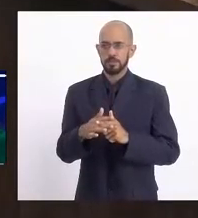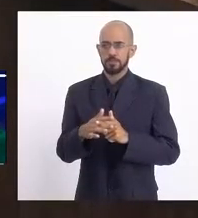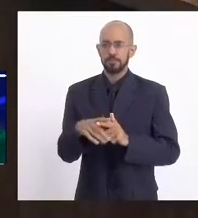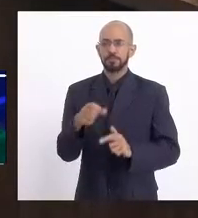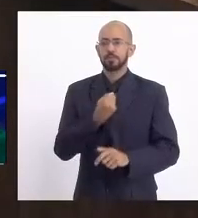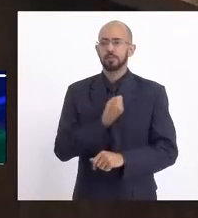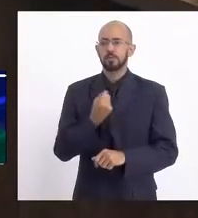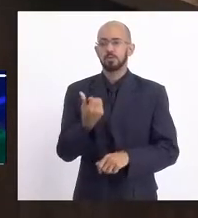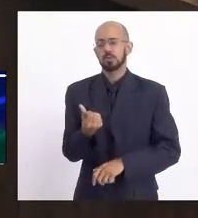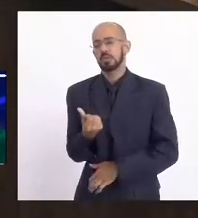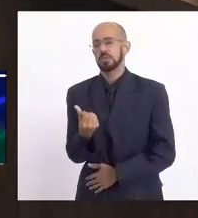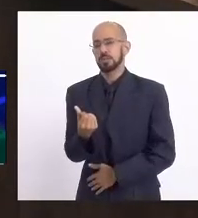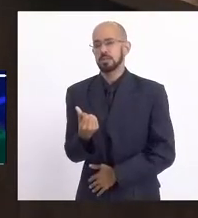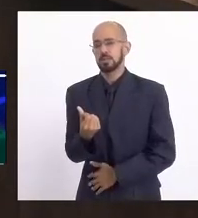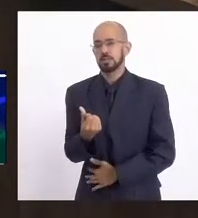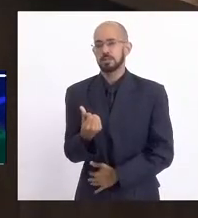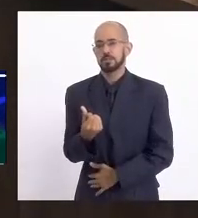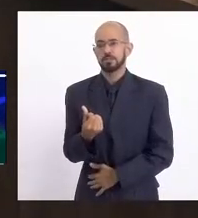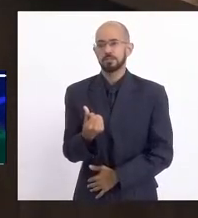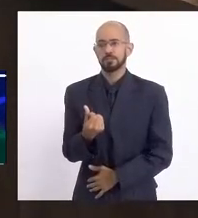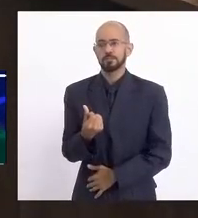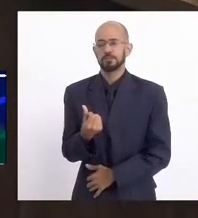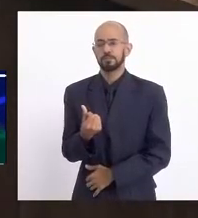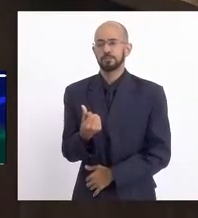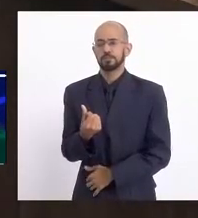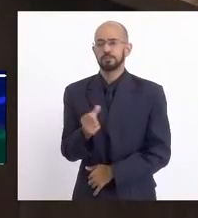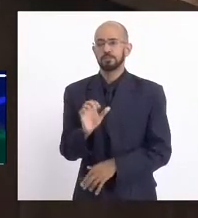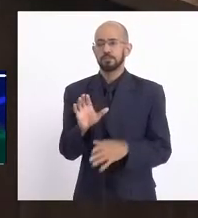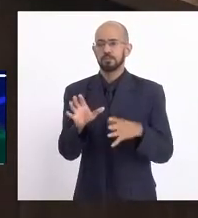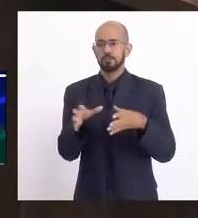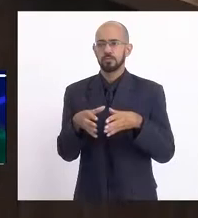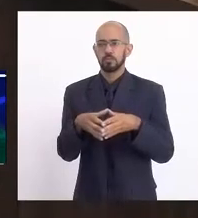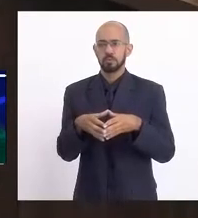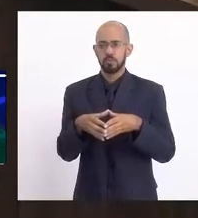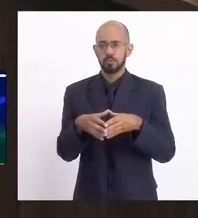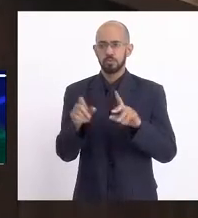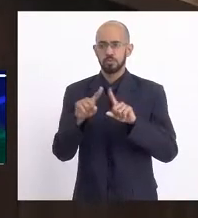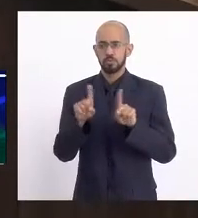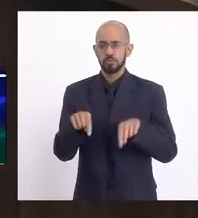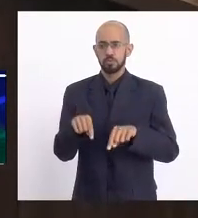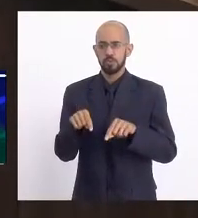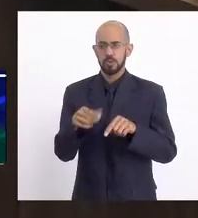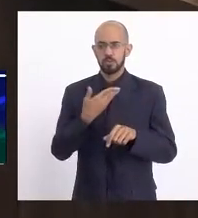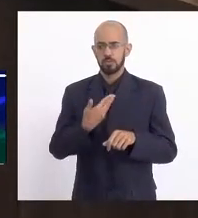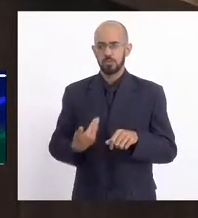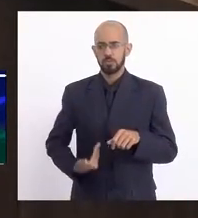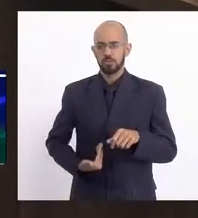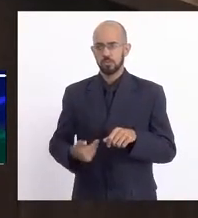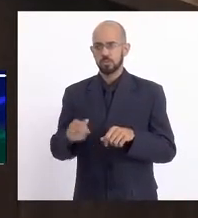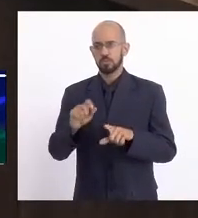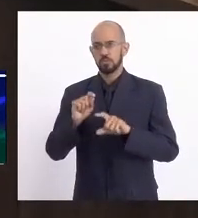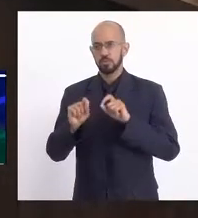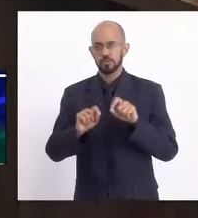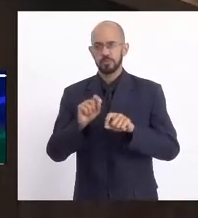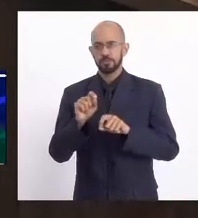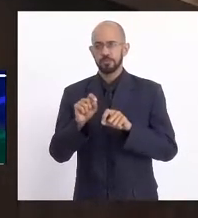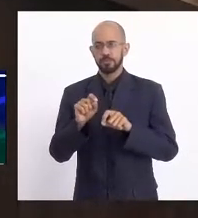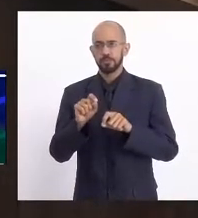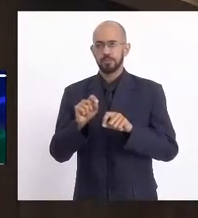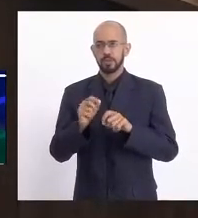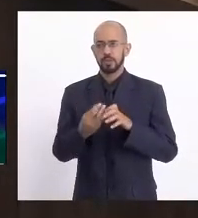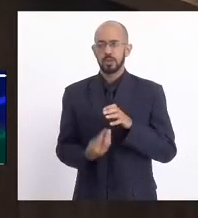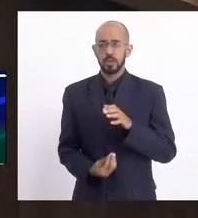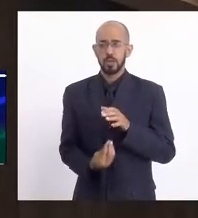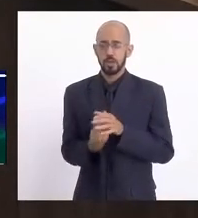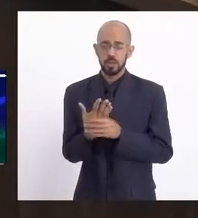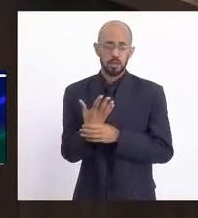número 6, da Comissão dos Servidores, que